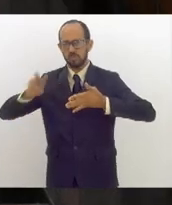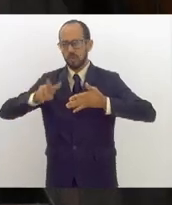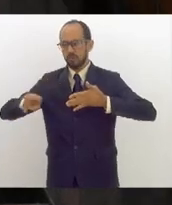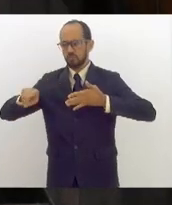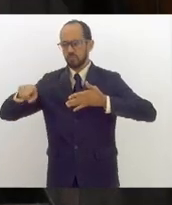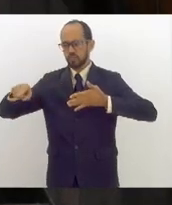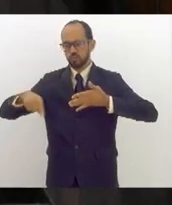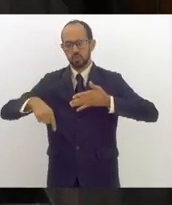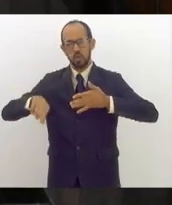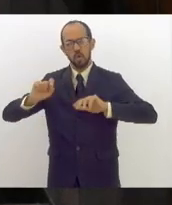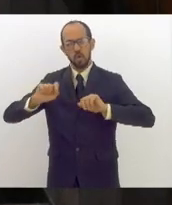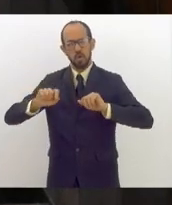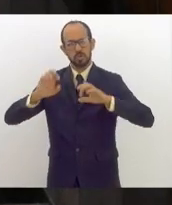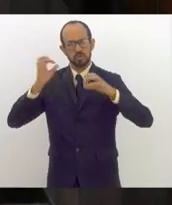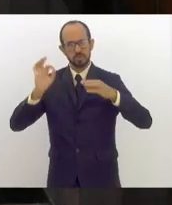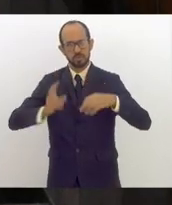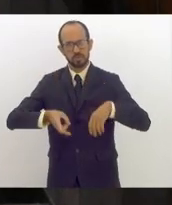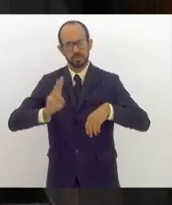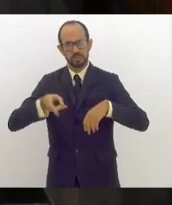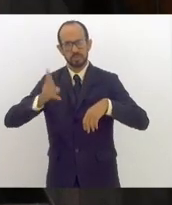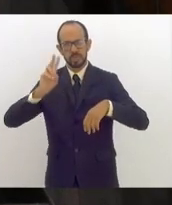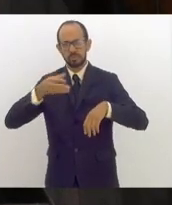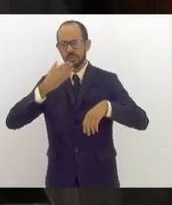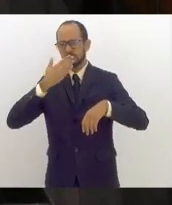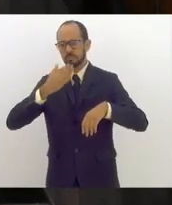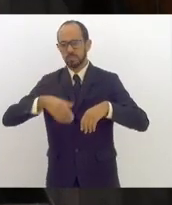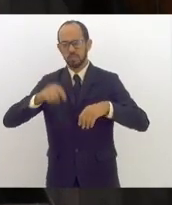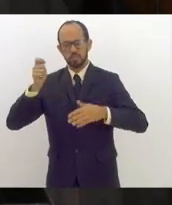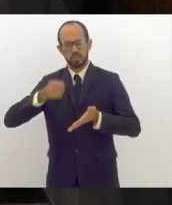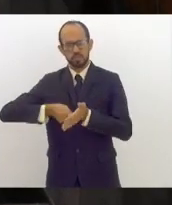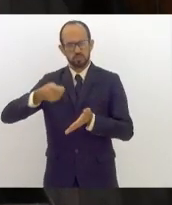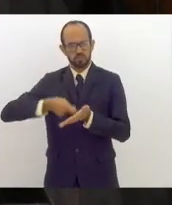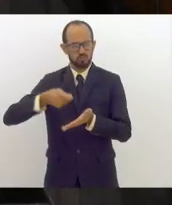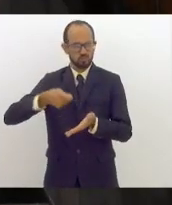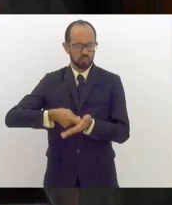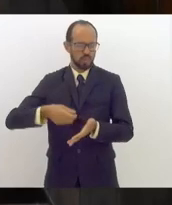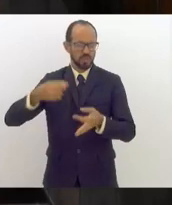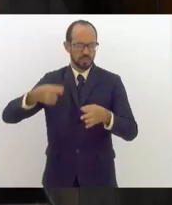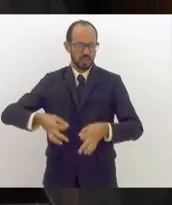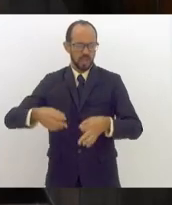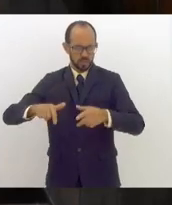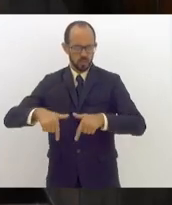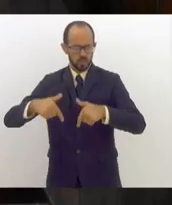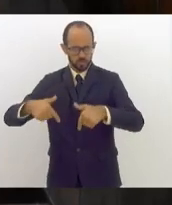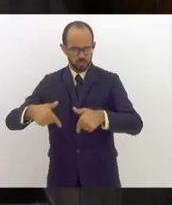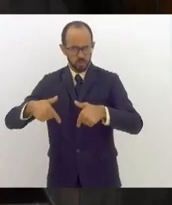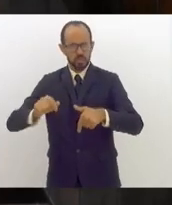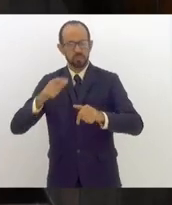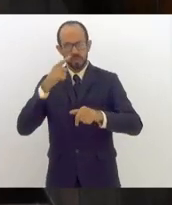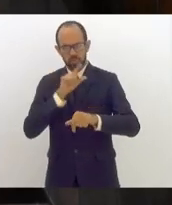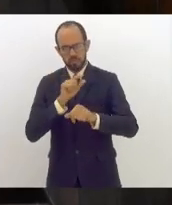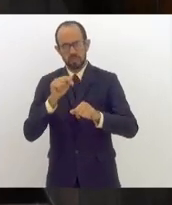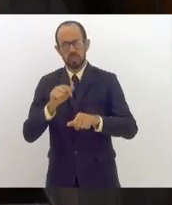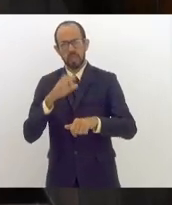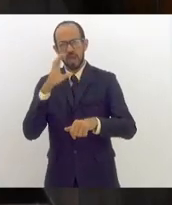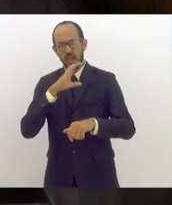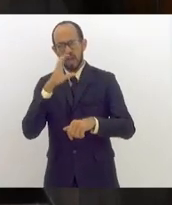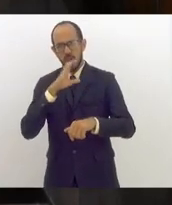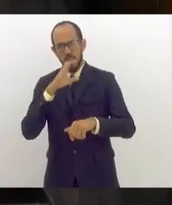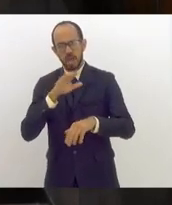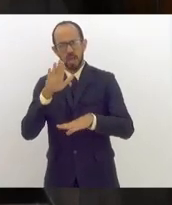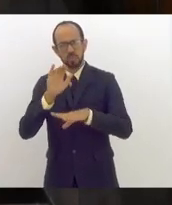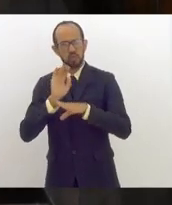está lá presente cobrando executivo medidas energéticas medidas efetivas para que pudessem socorrer os nossos irmãos da Serra